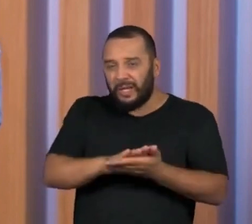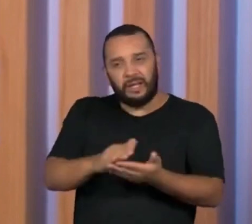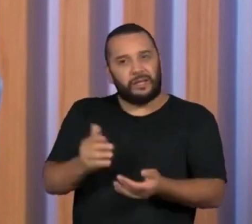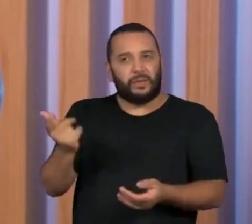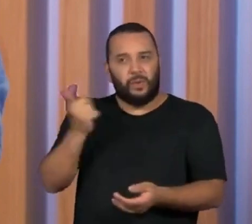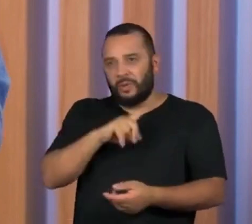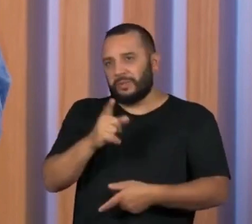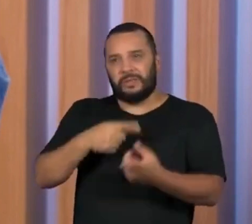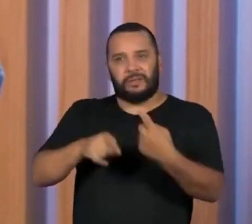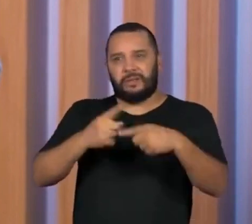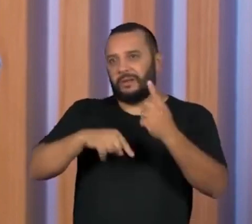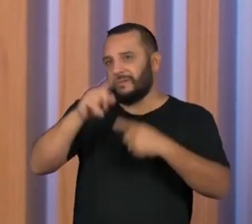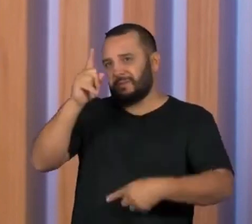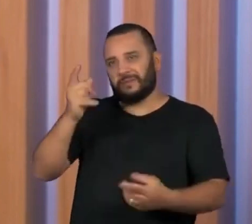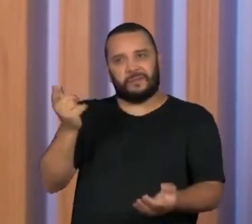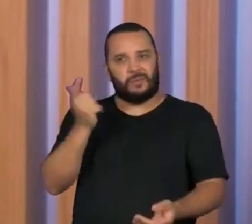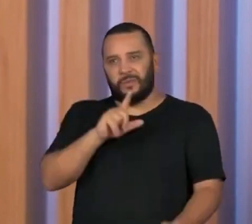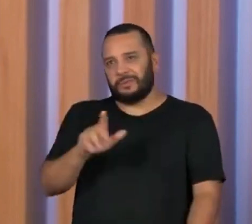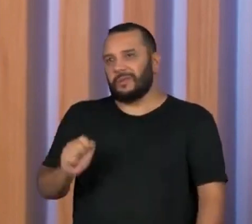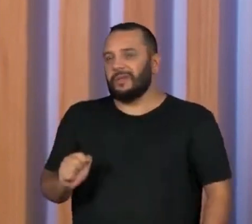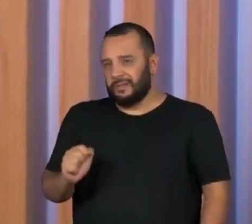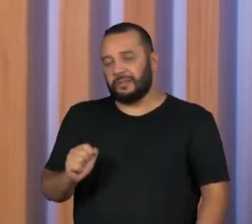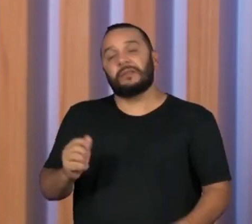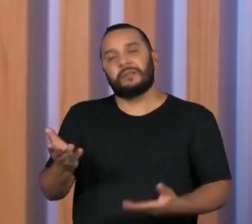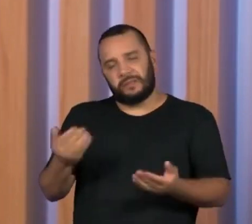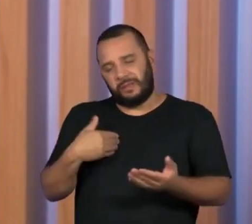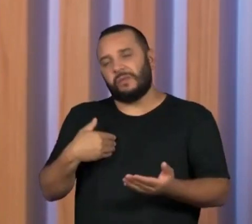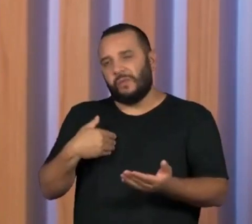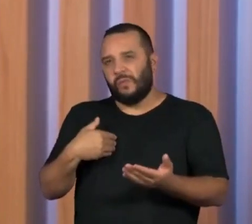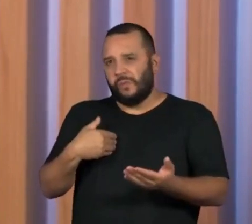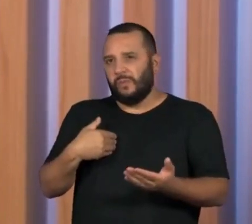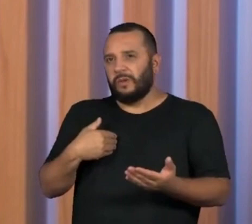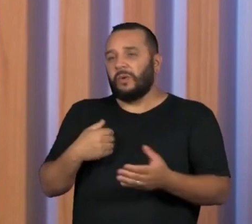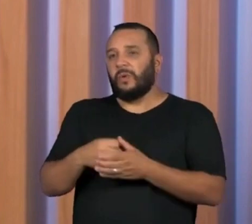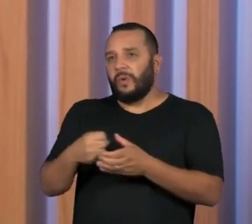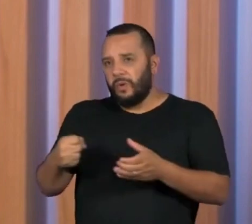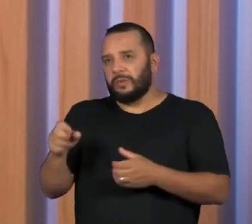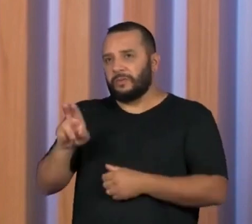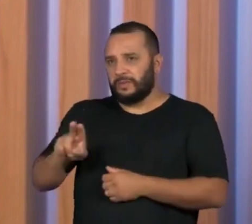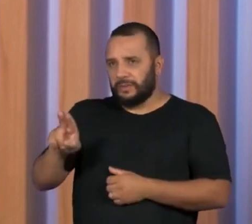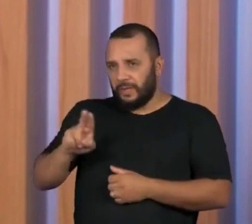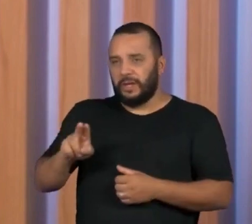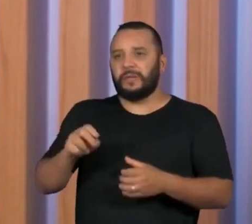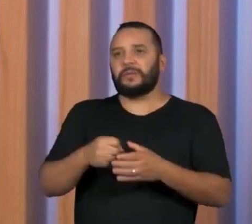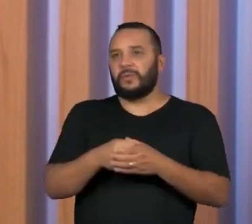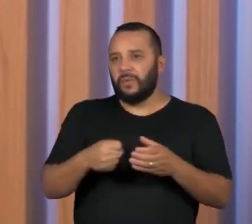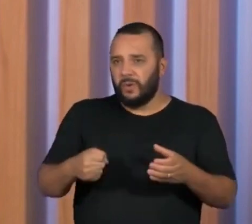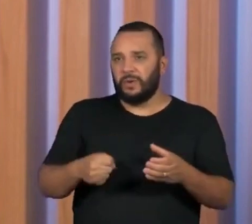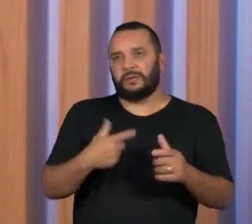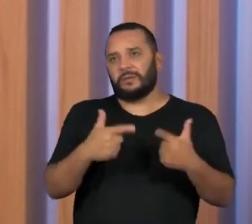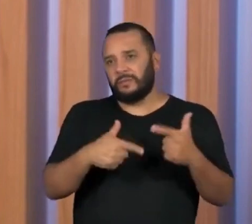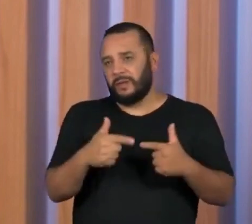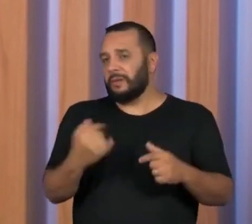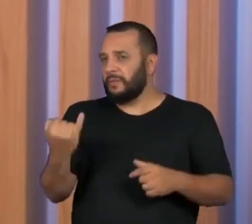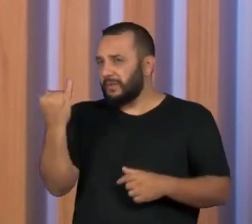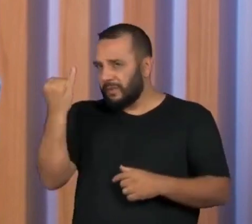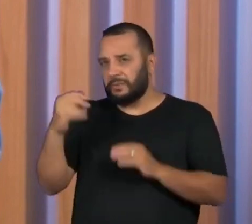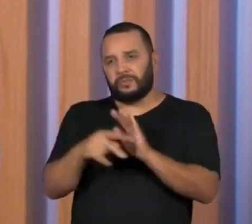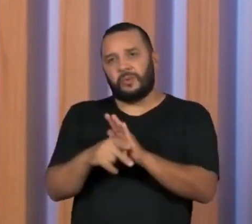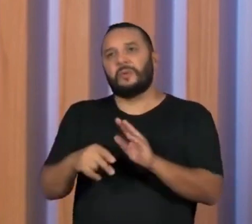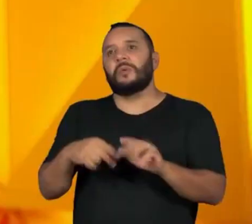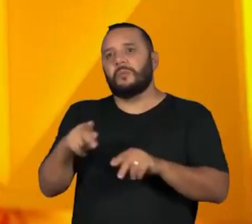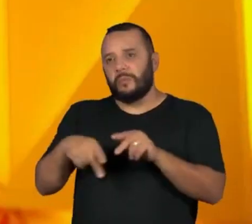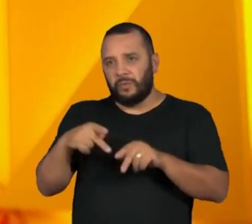fundamental são as políticas e ações afirmativas nas universidades para a população negra a população indígena da população